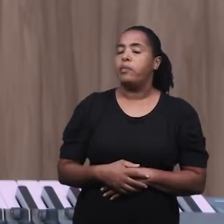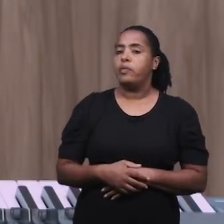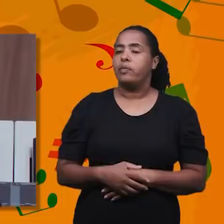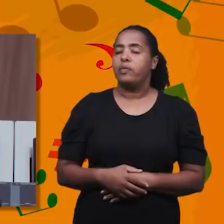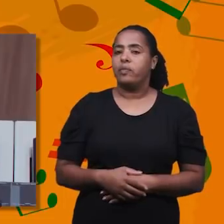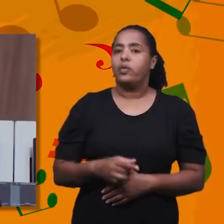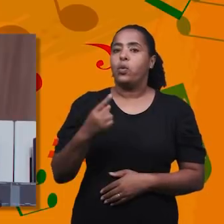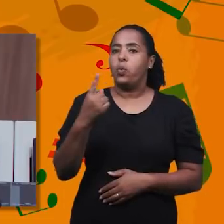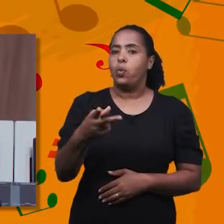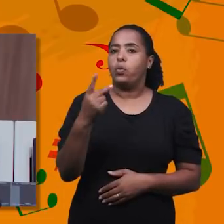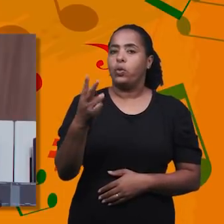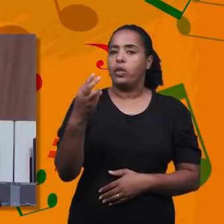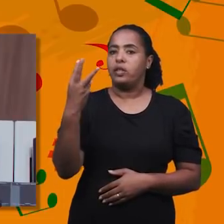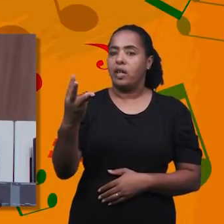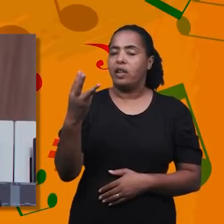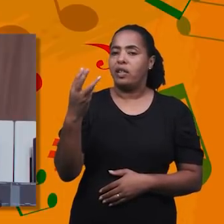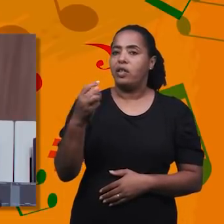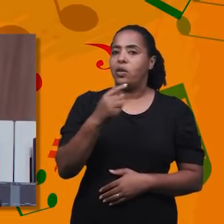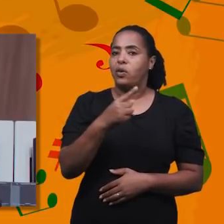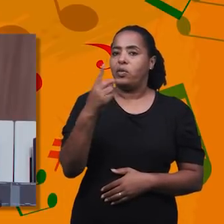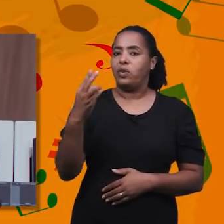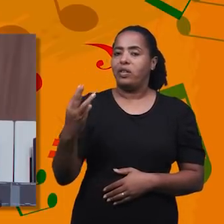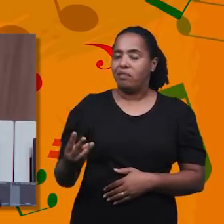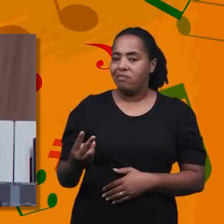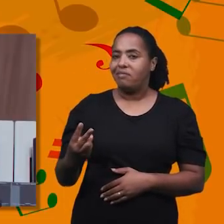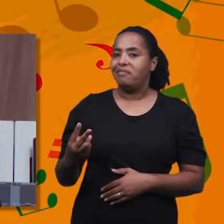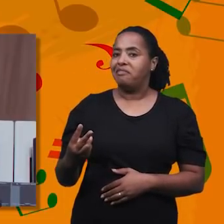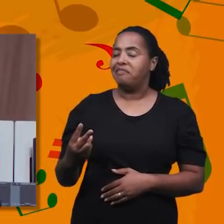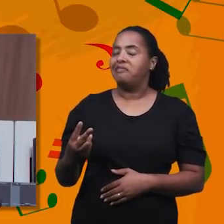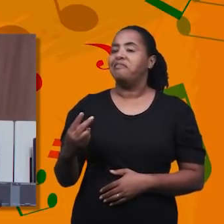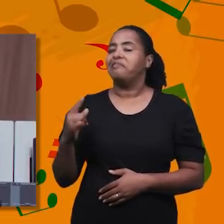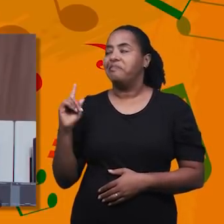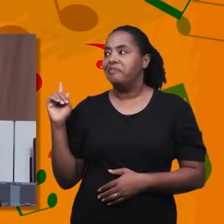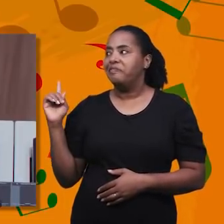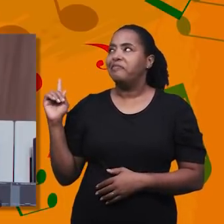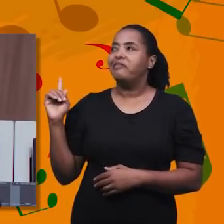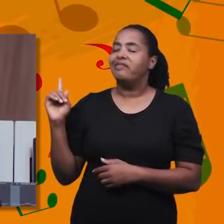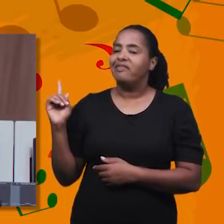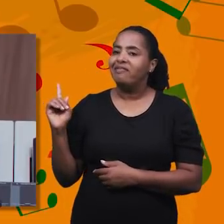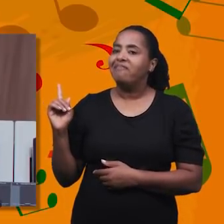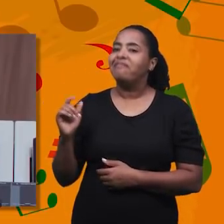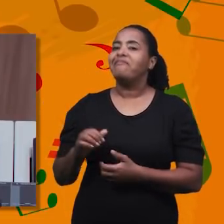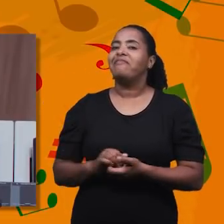começa. 1, 2, 3, 1, 2.